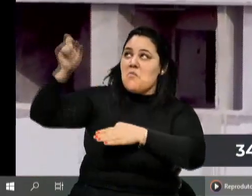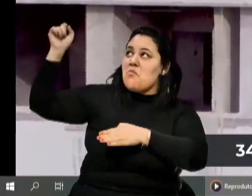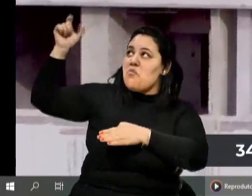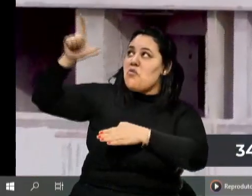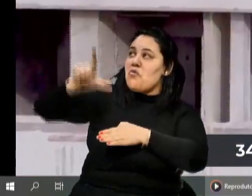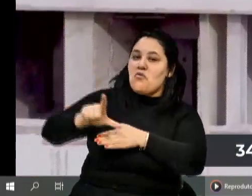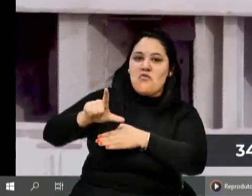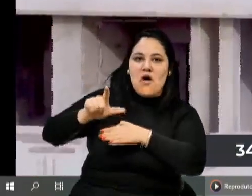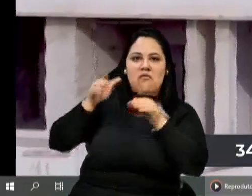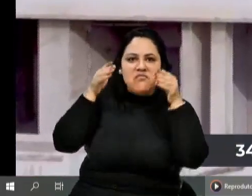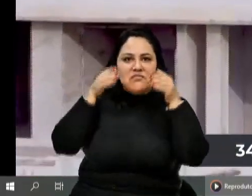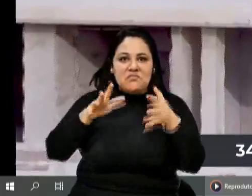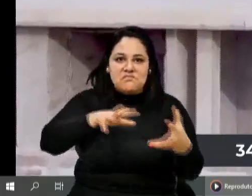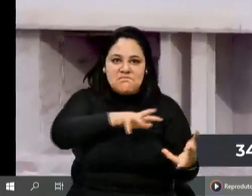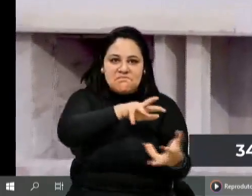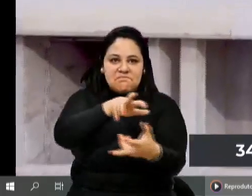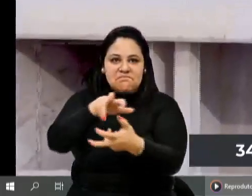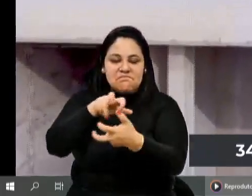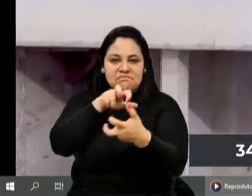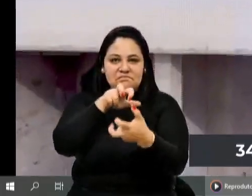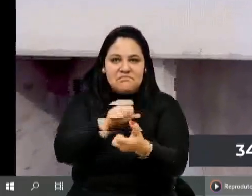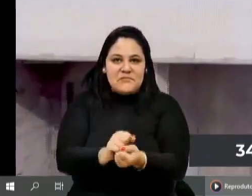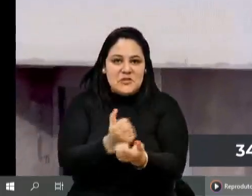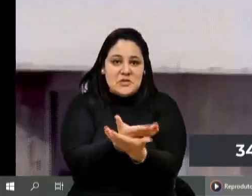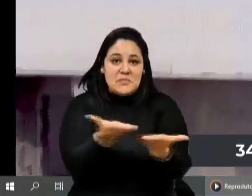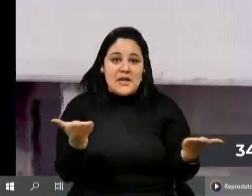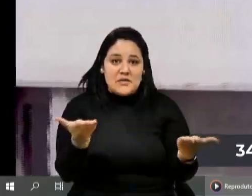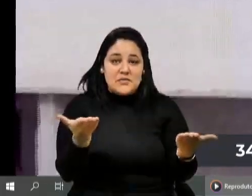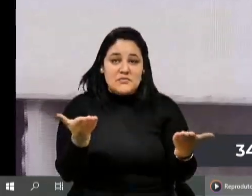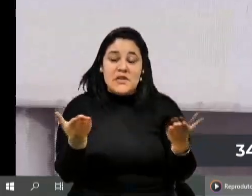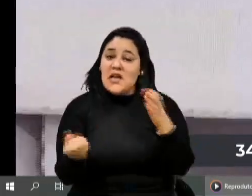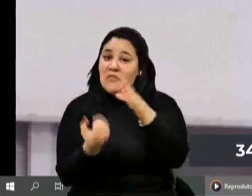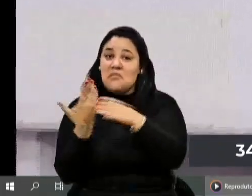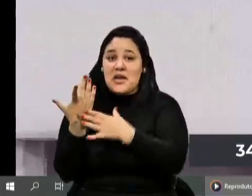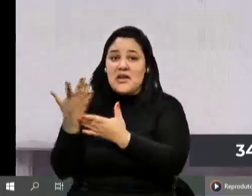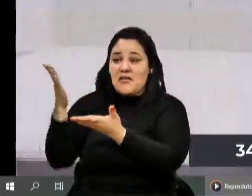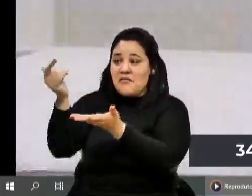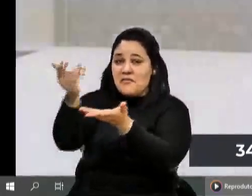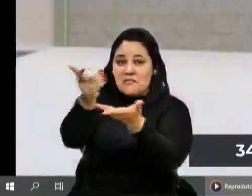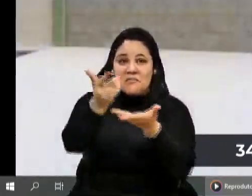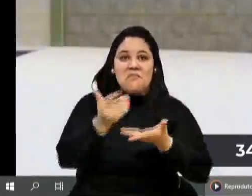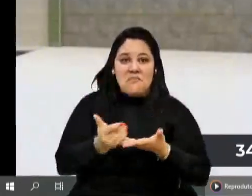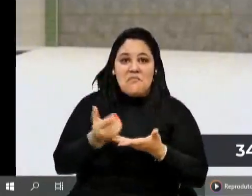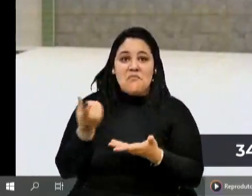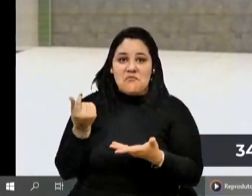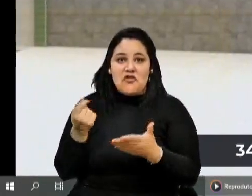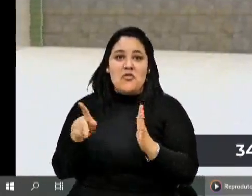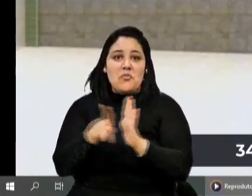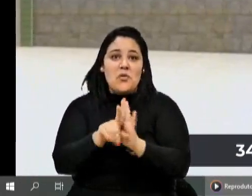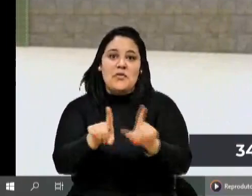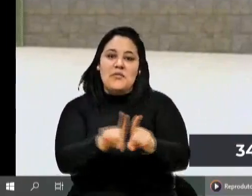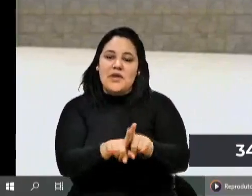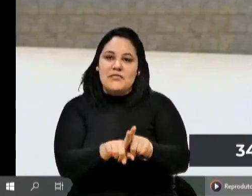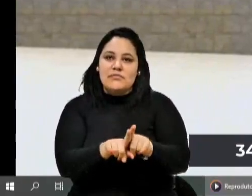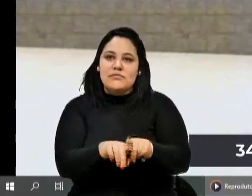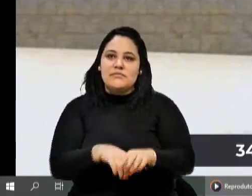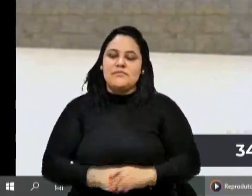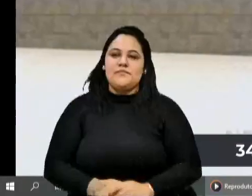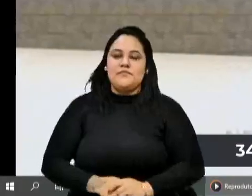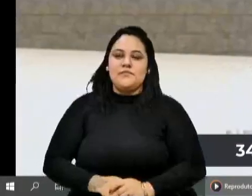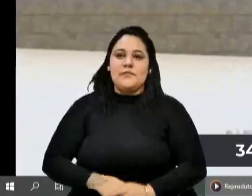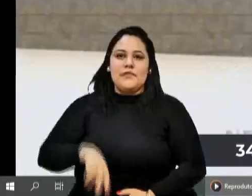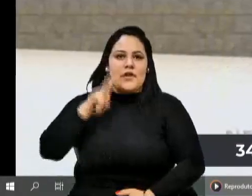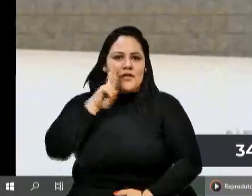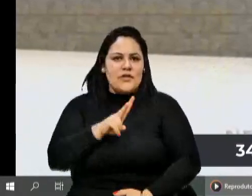gerando mecanismos para captar recursos financeiros próprios. Vendo a necessidade do dia a dia, hoje a gente tem projetado aqui uma